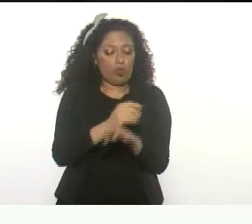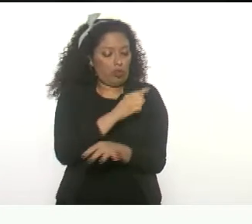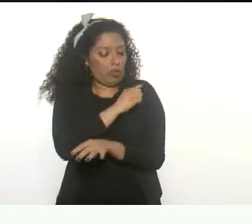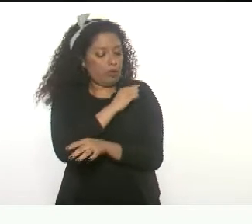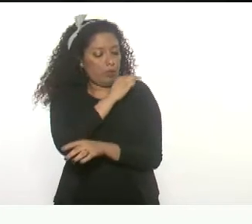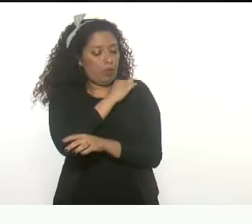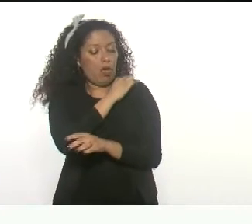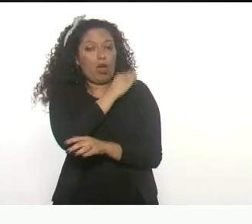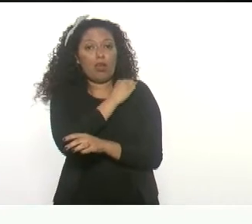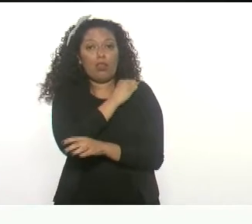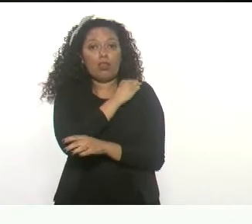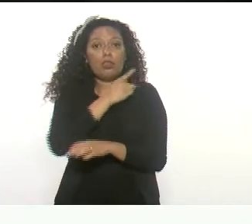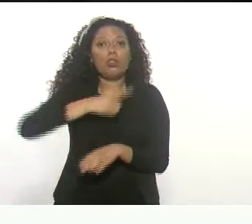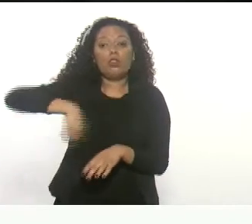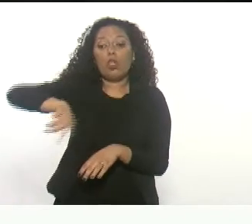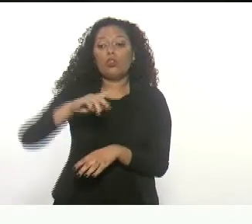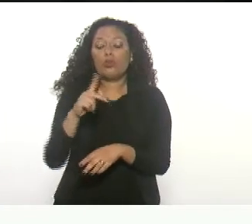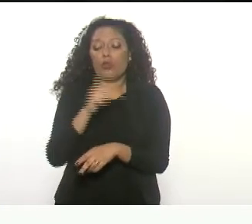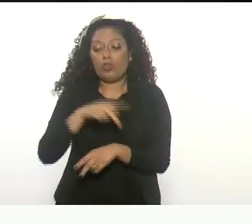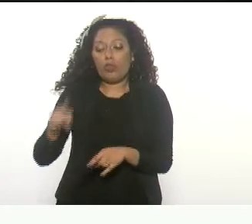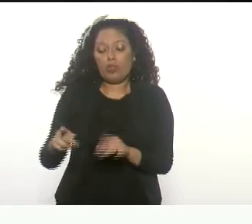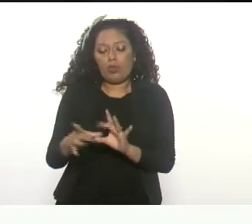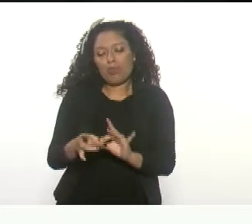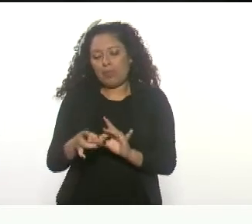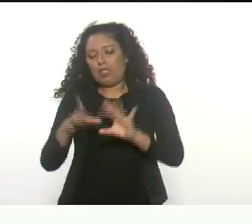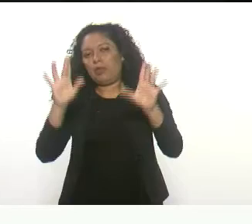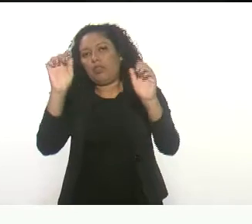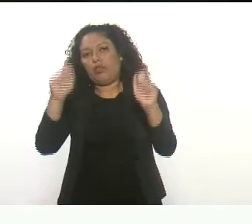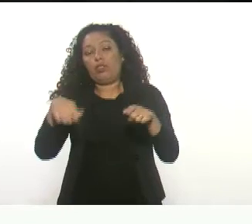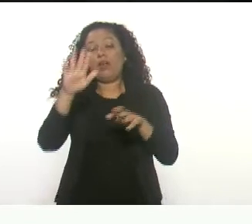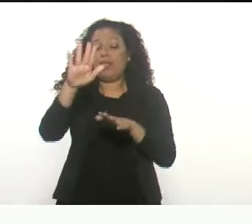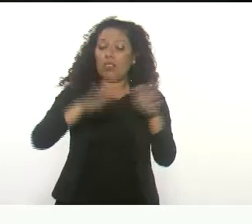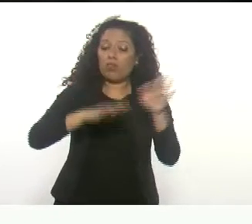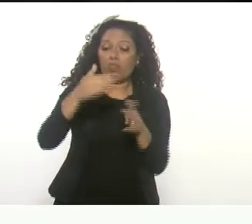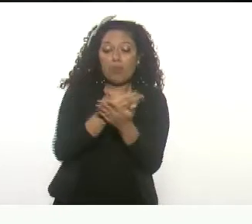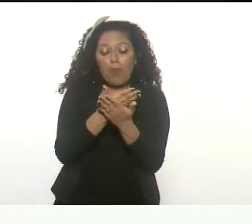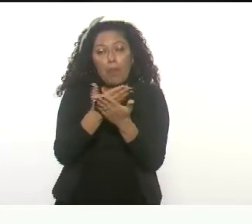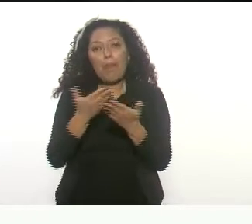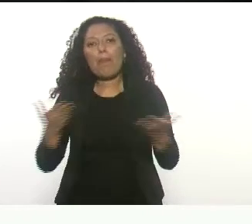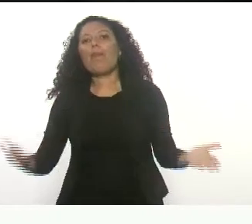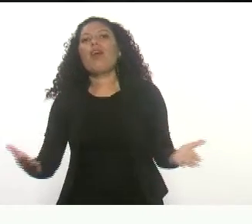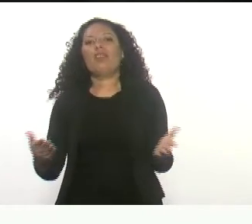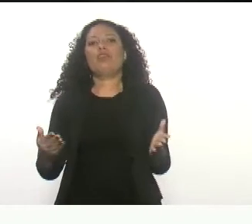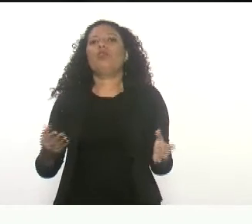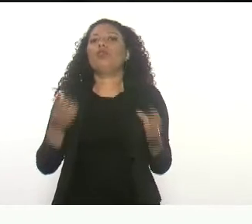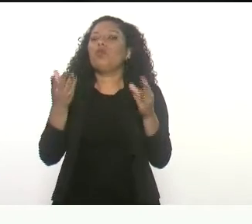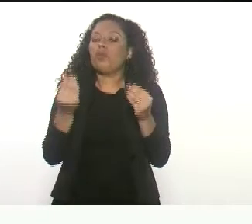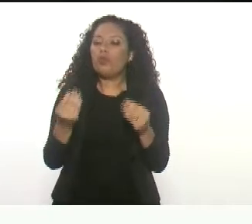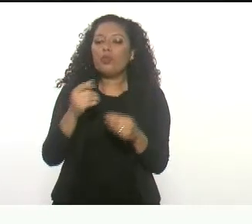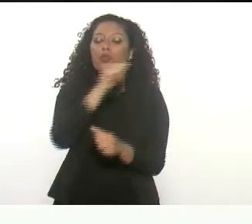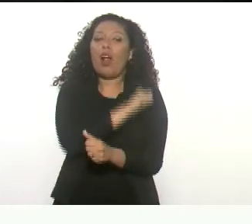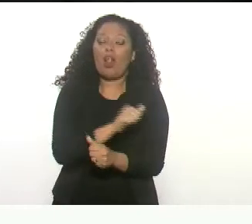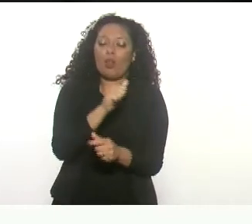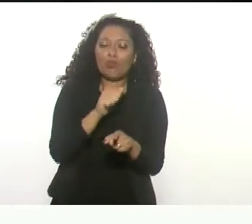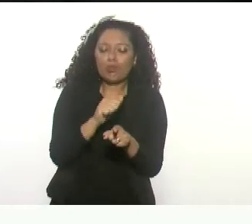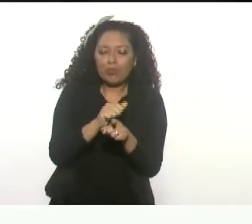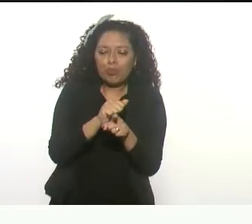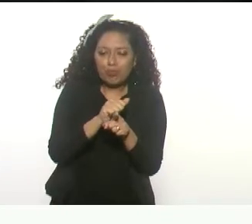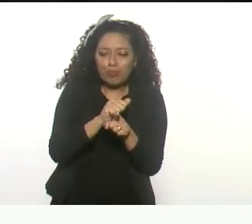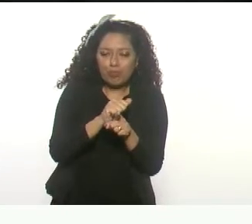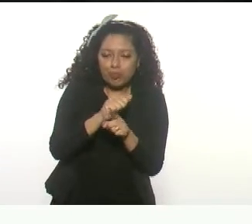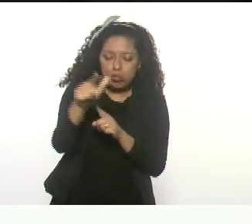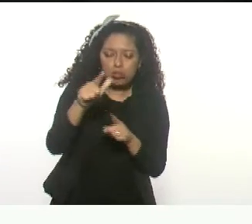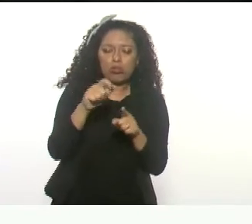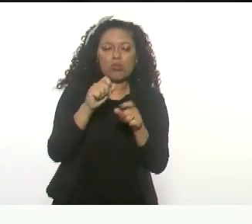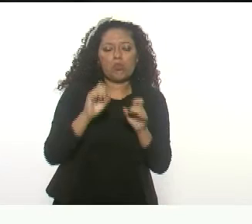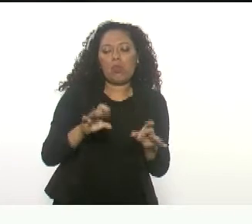eles completamente soltos, e é aí que a gente acaba perdendo muito mais aluno, né? O abandono começa aí, a reprovação mais alta. Então, os anos